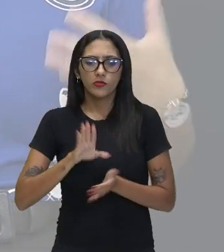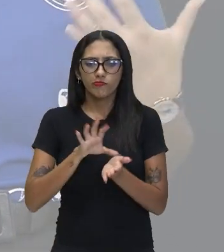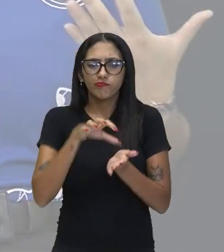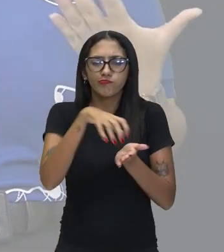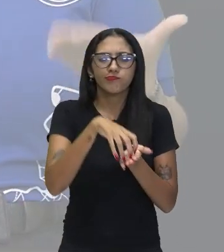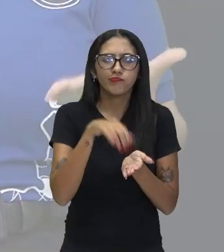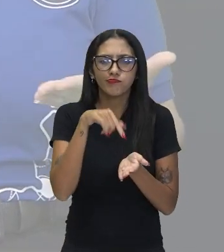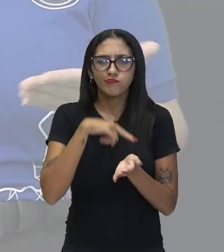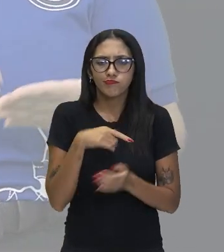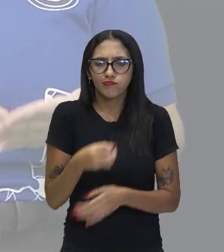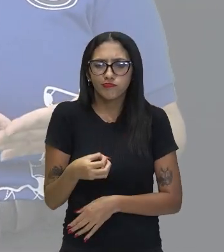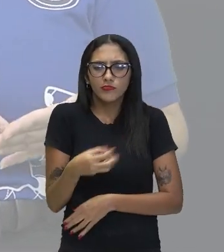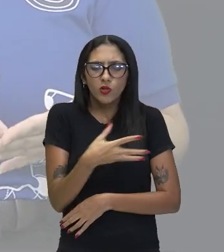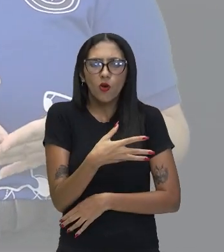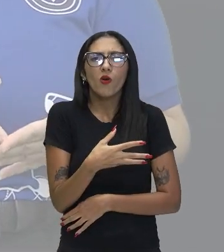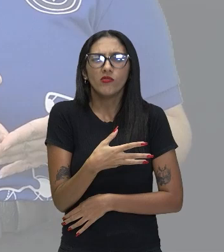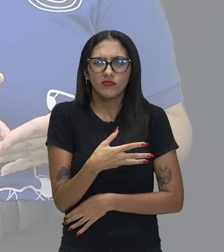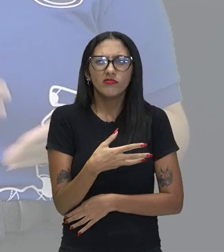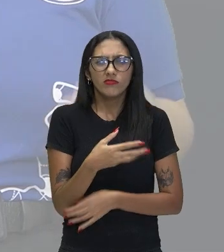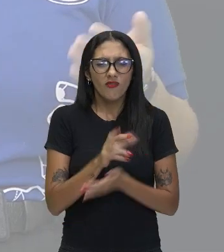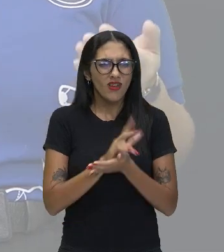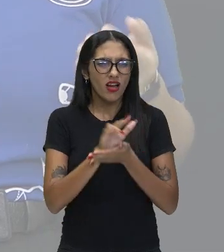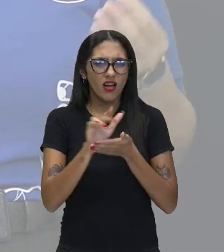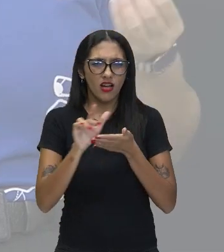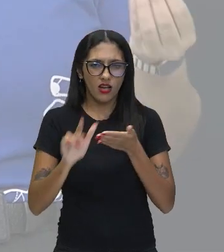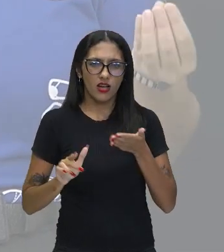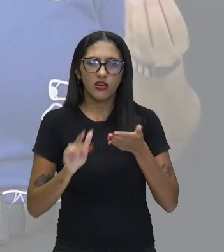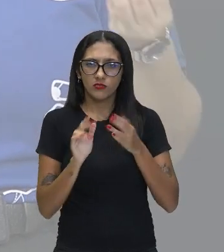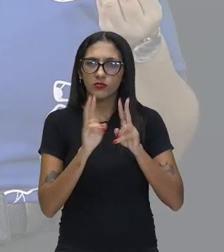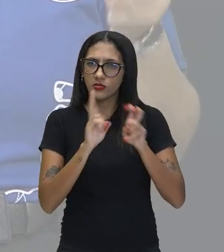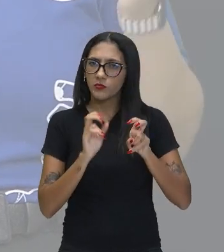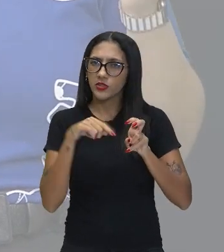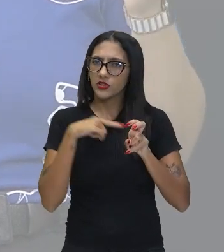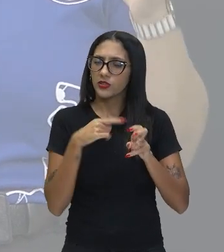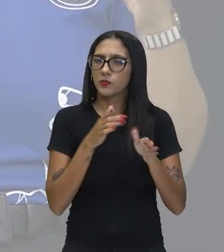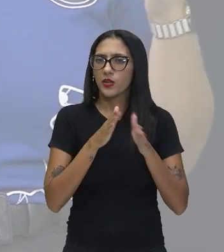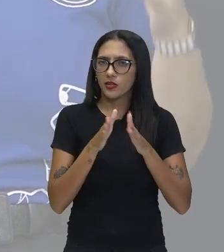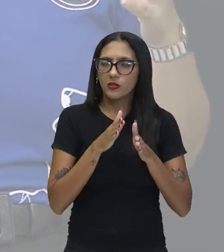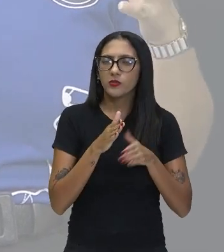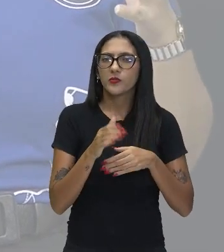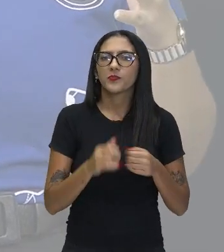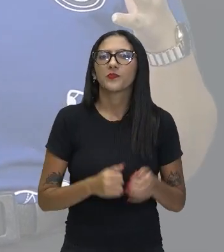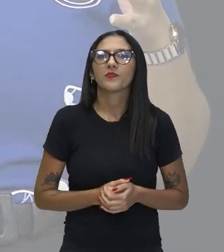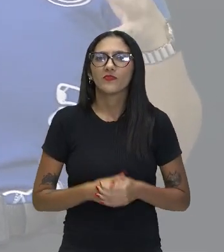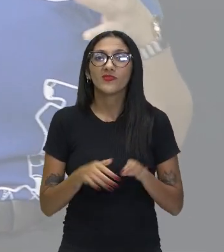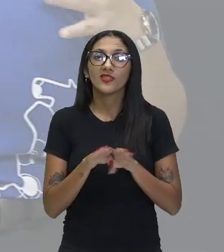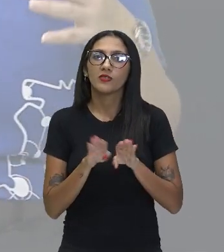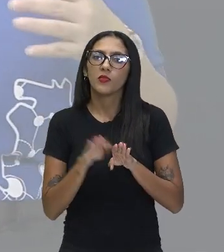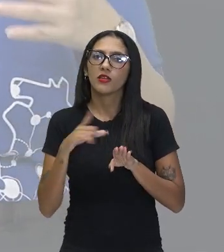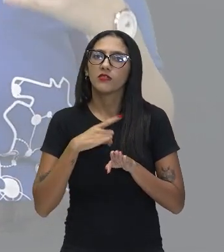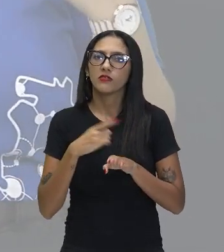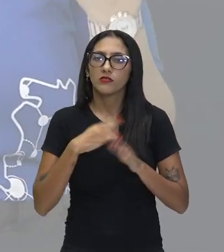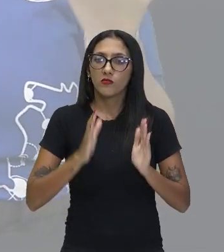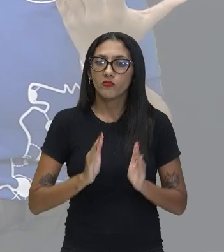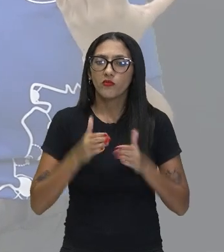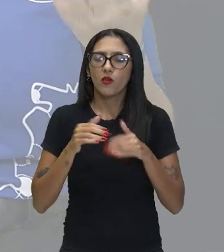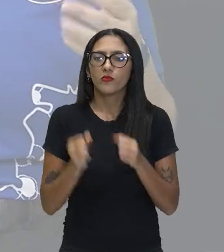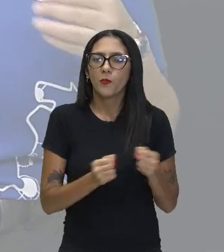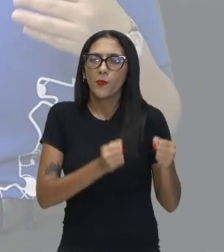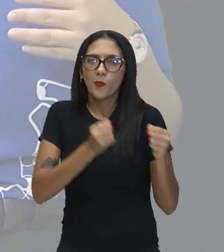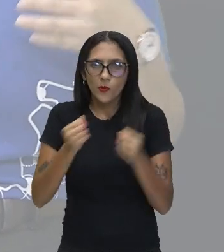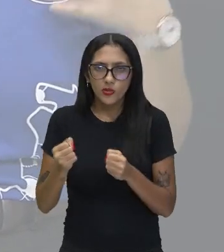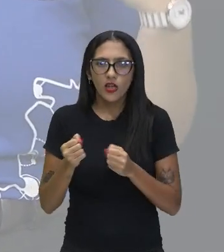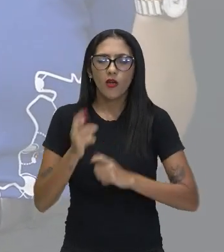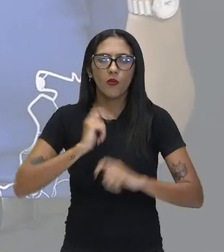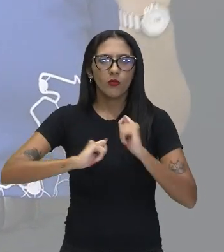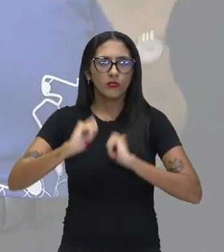recente, com todas as questões que isso envolve. E temos ali a centralização do poder, né, econômico,